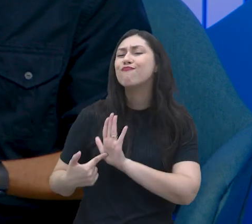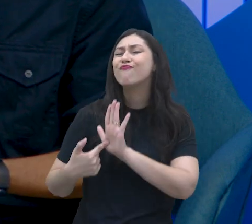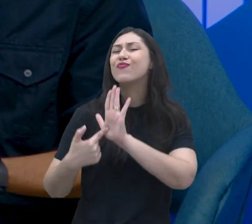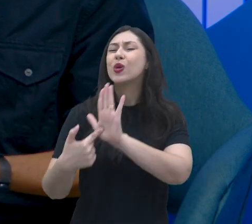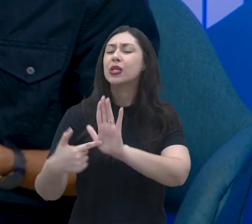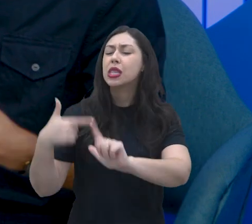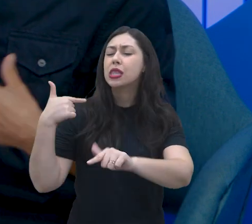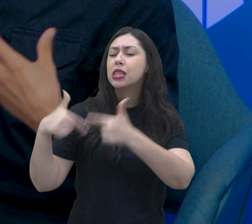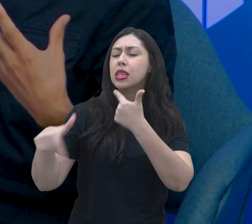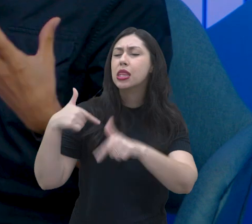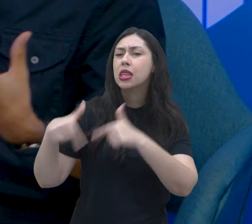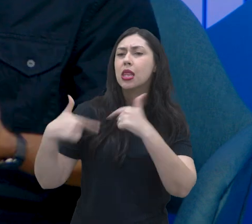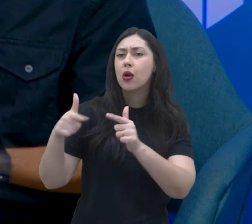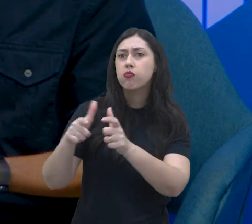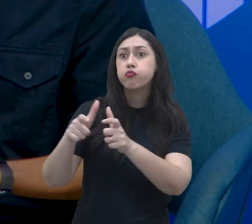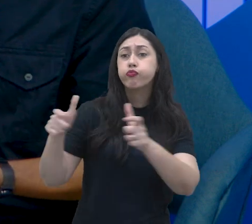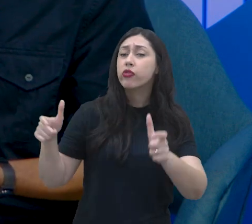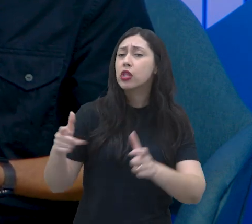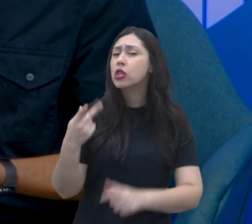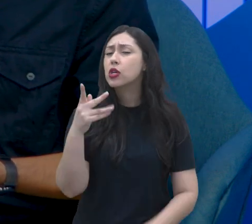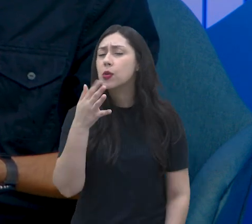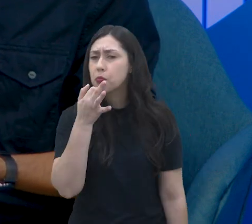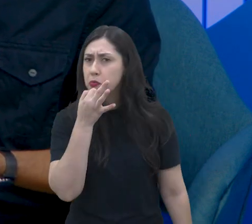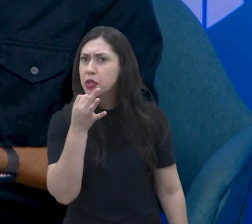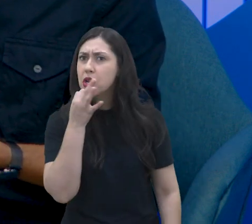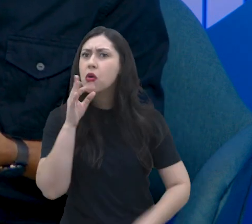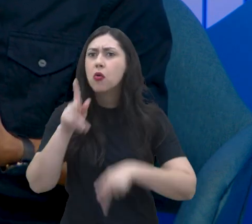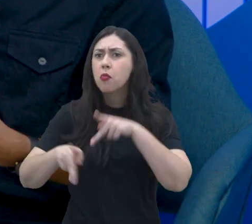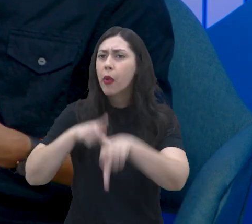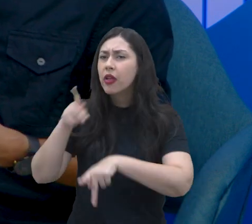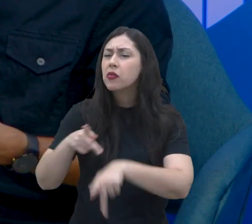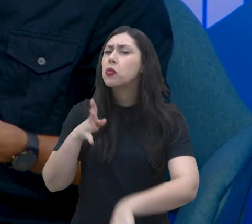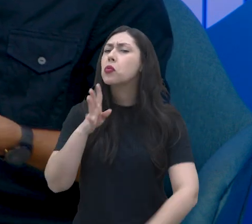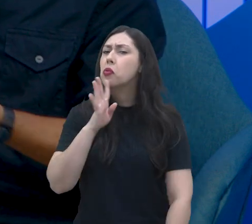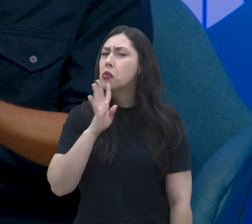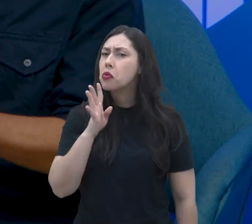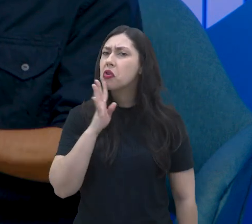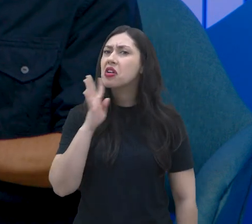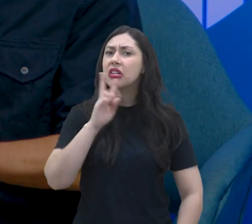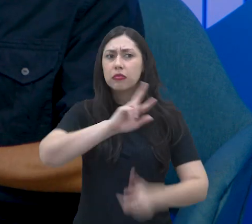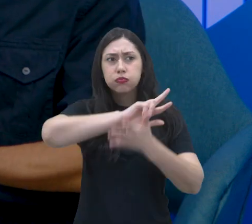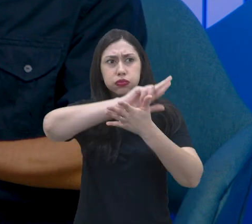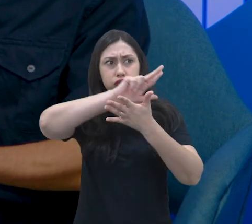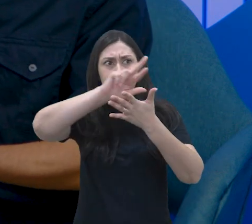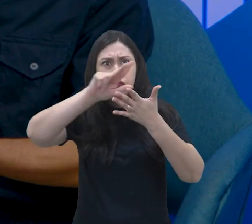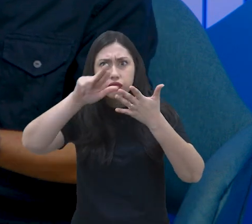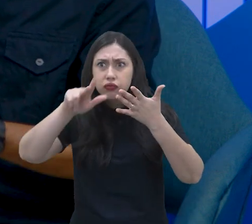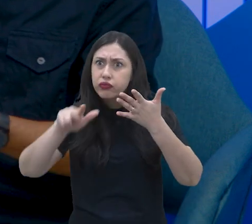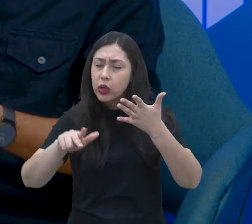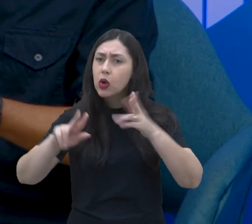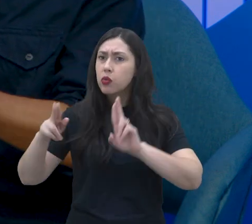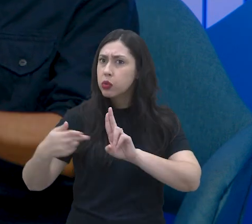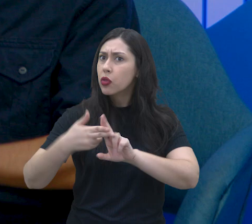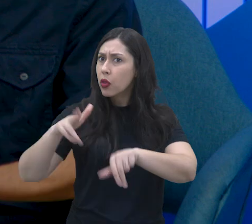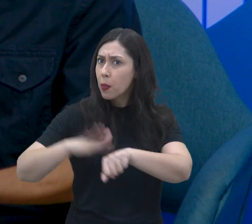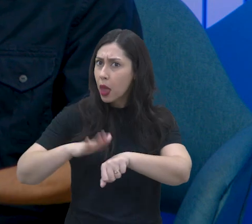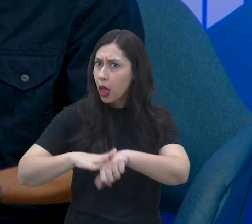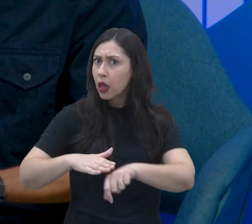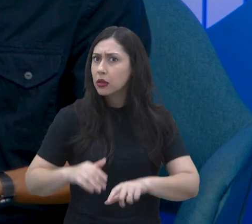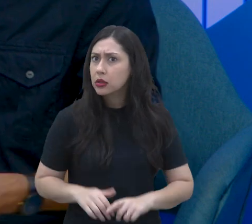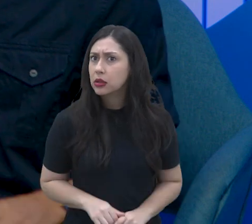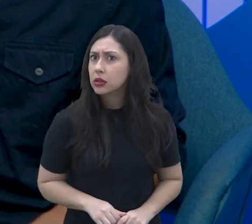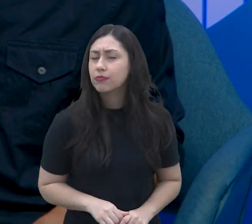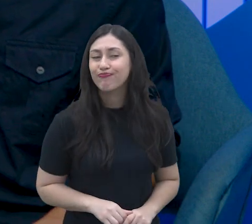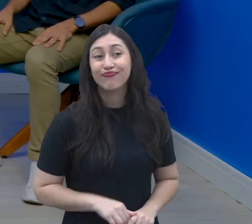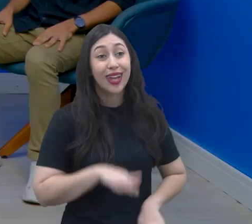atuação extenso do SUS, né? Na sua opinião, a população tem noção de quanta coisa o SUS